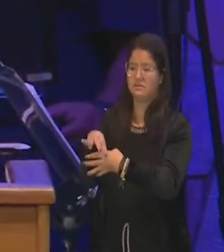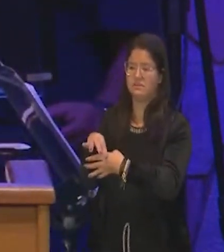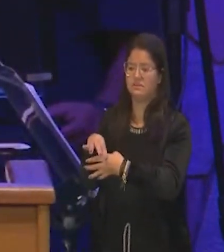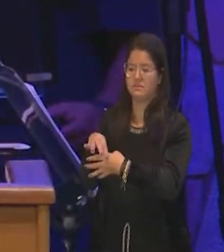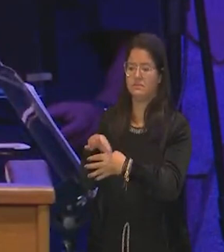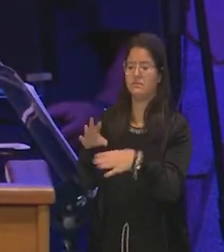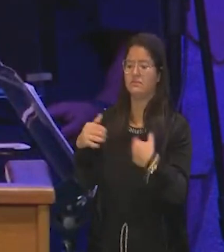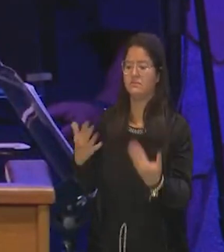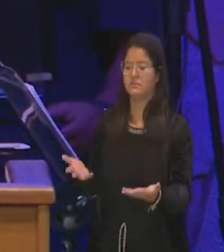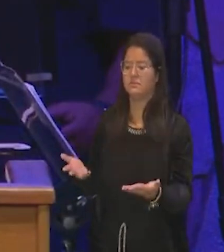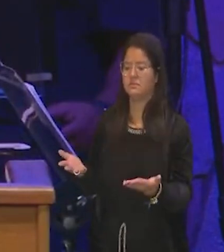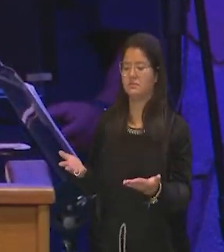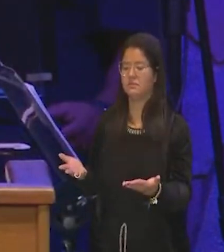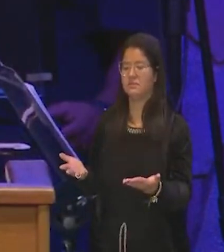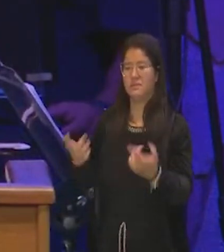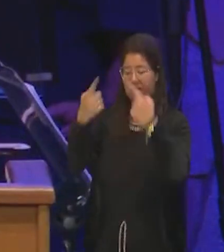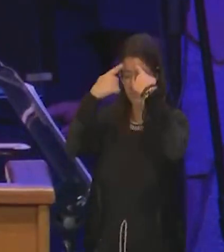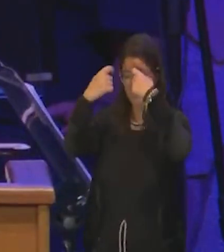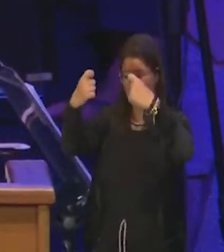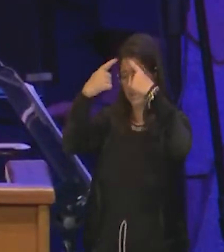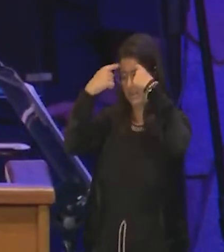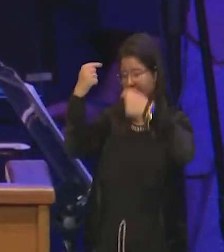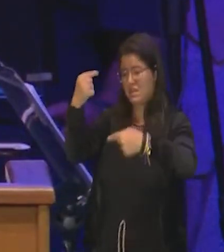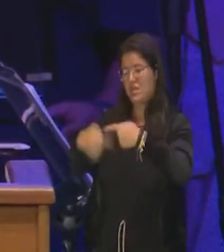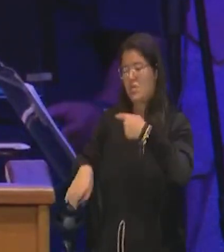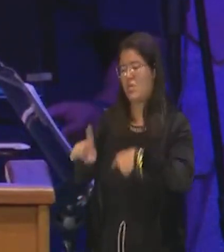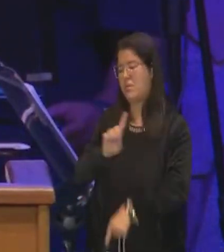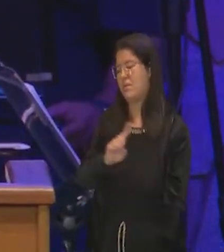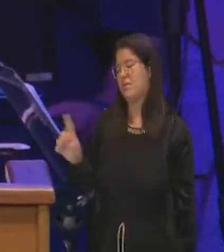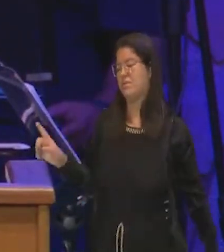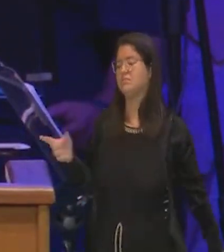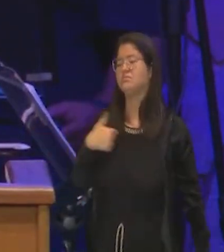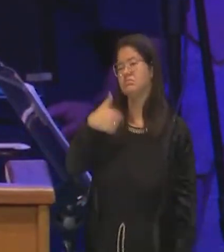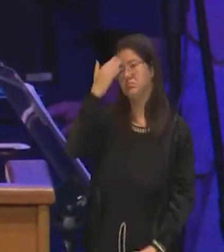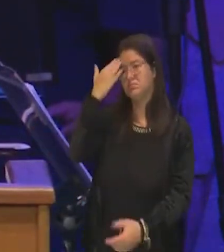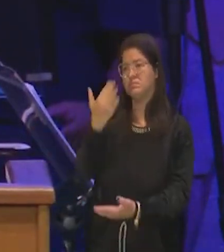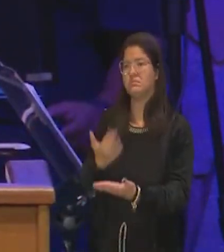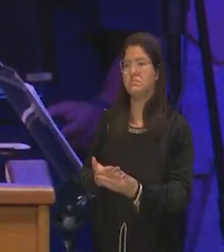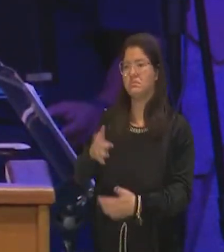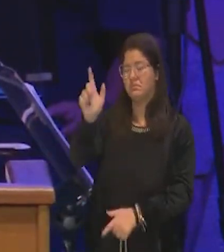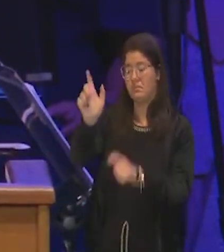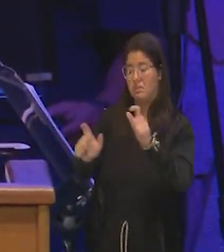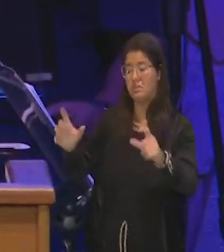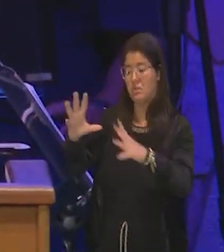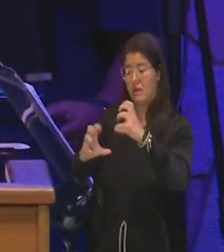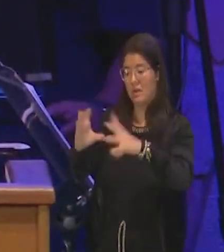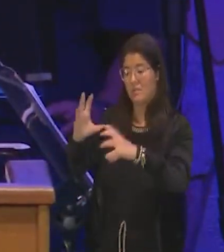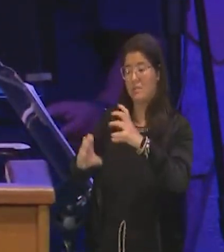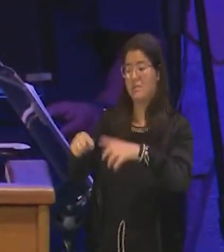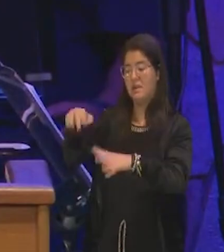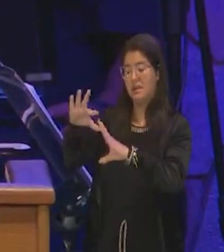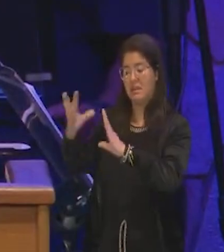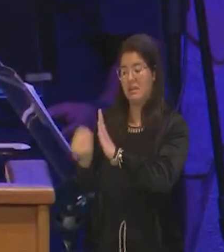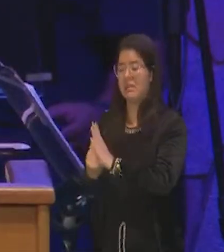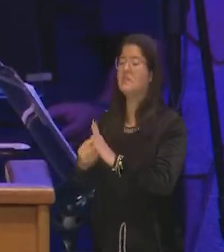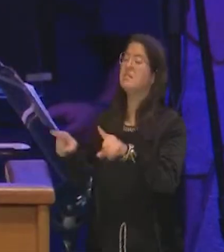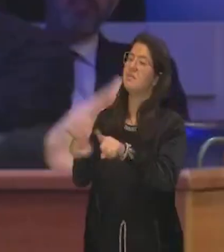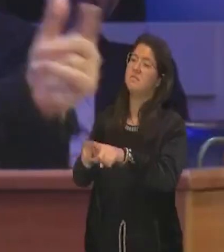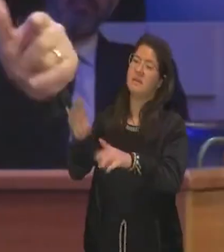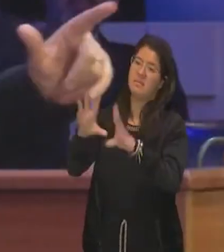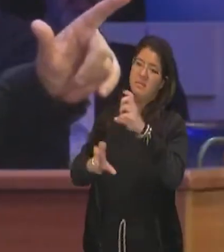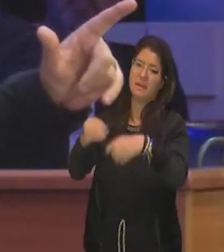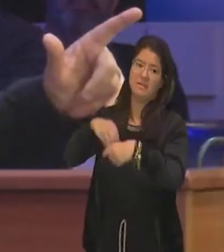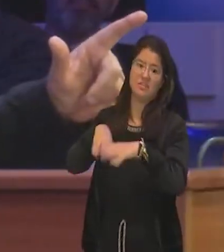desta predisposição de violência. E eu acredito que quem briga na igreja, briga em casa, briga em qualquer lugar,